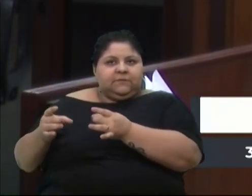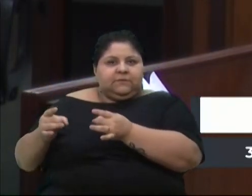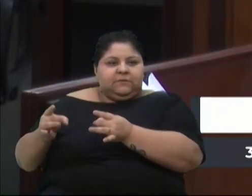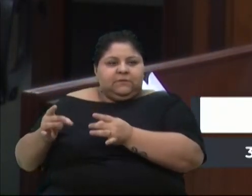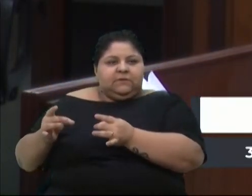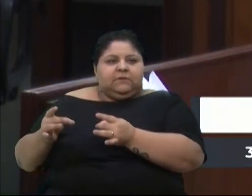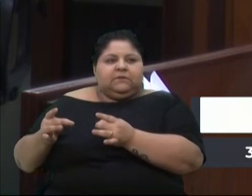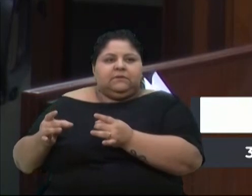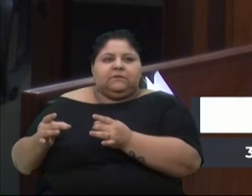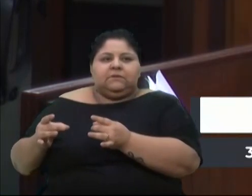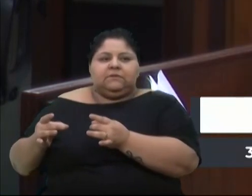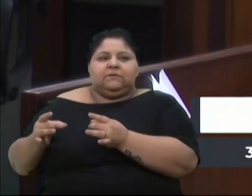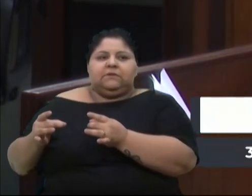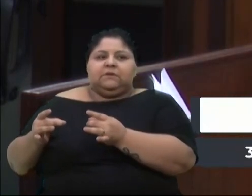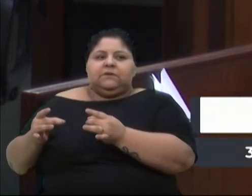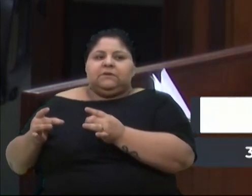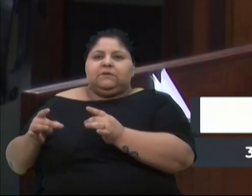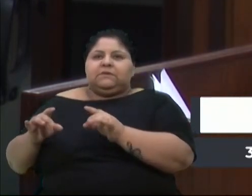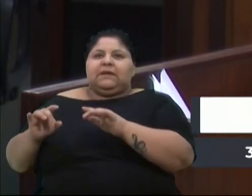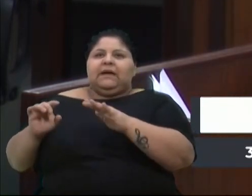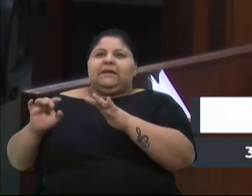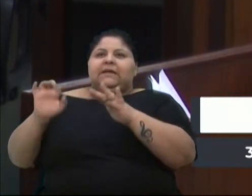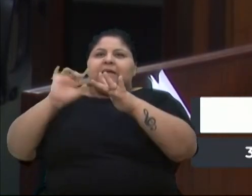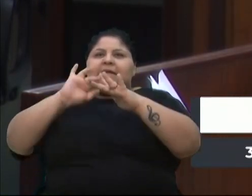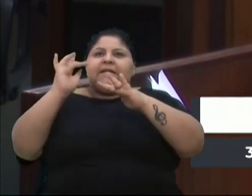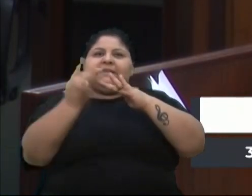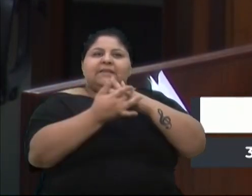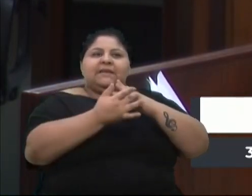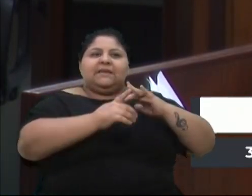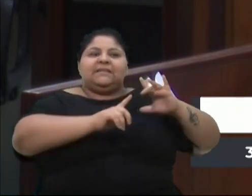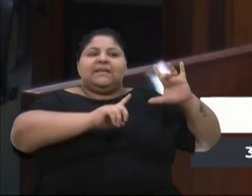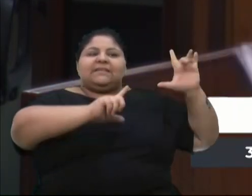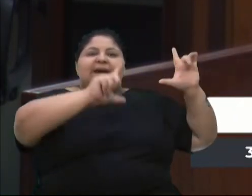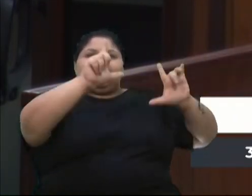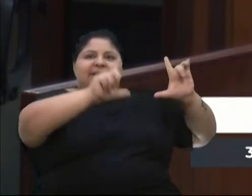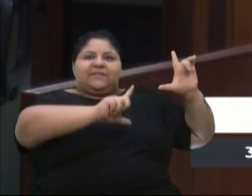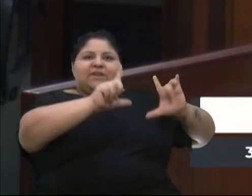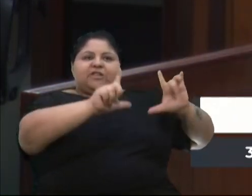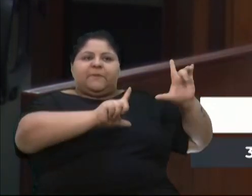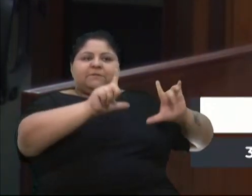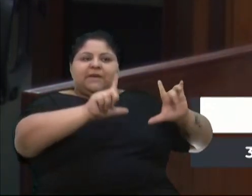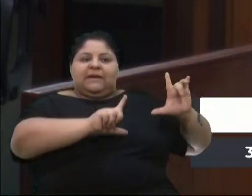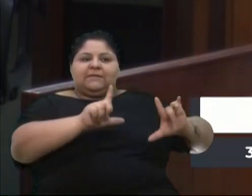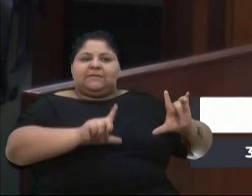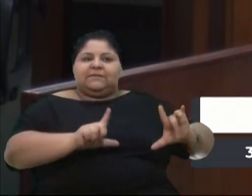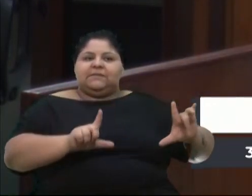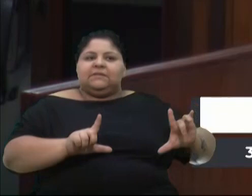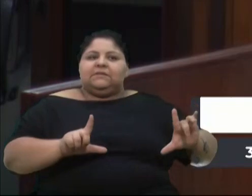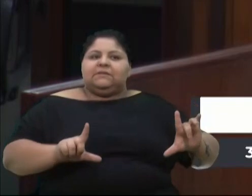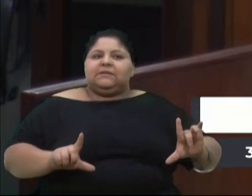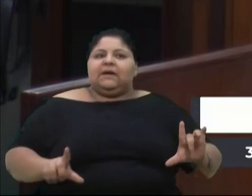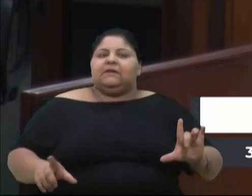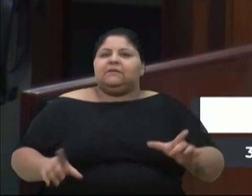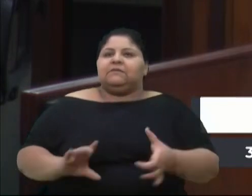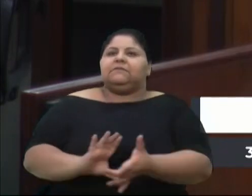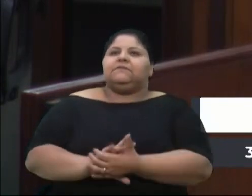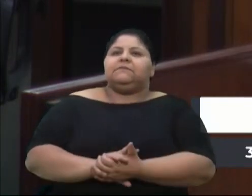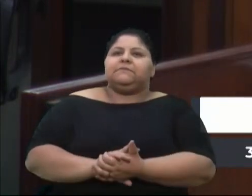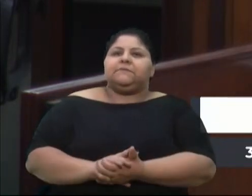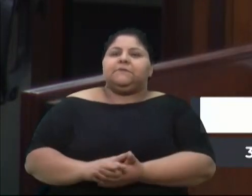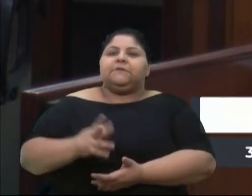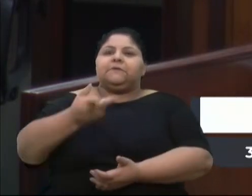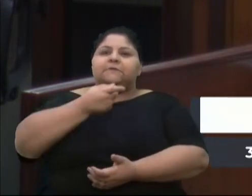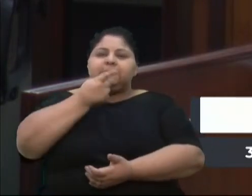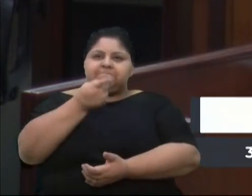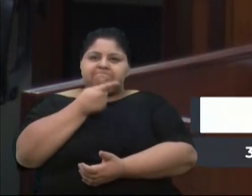os trabalhadores de Caxias do Sul, nossos bairros de Caxias do Sul. Faço um cumprimento especial a vocês. Vou falar